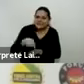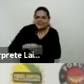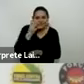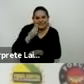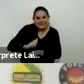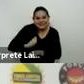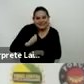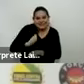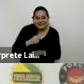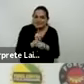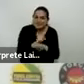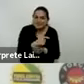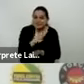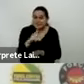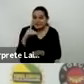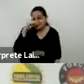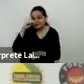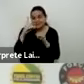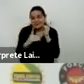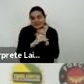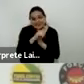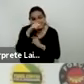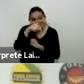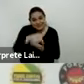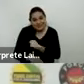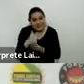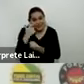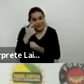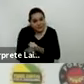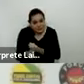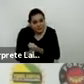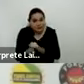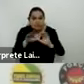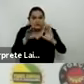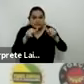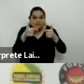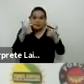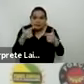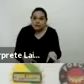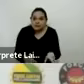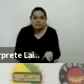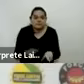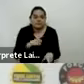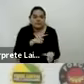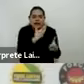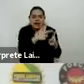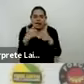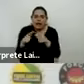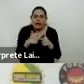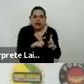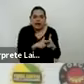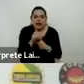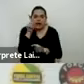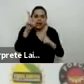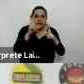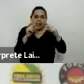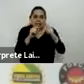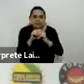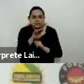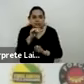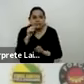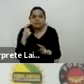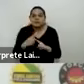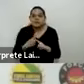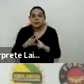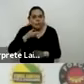qualquer momento, quando tiver novamente uma super segunda, terça, quarta, quinta, porque, nossa, ontem foi